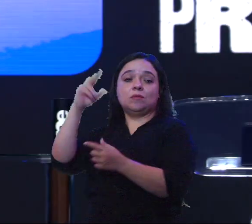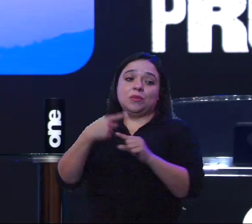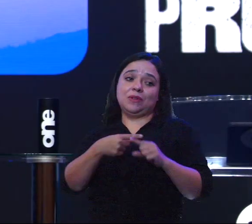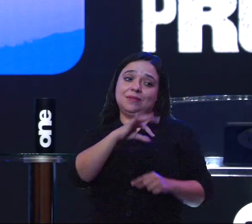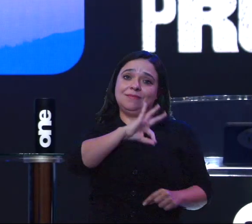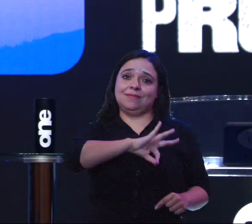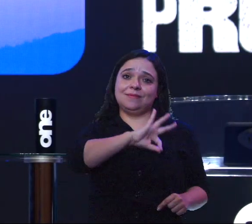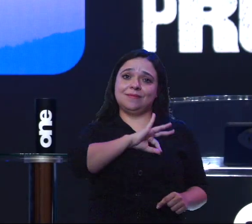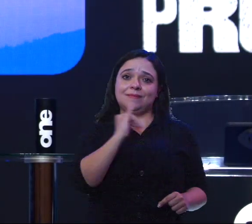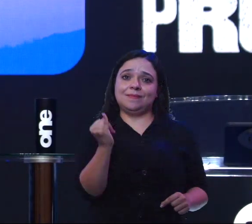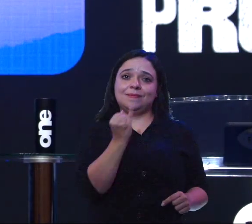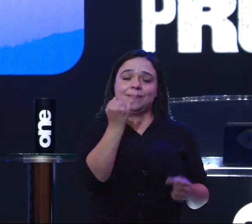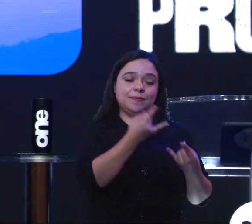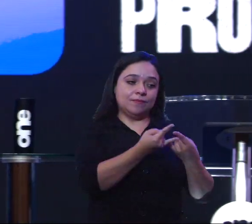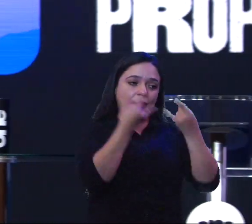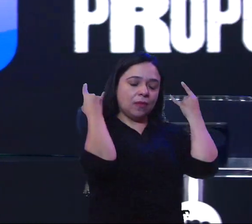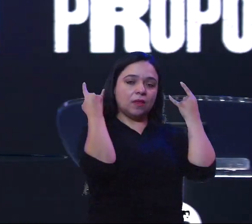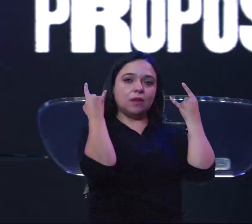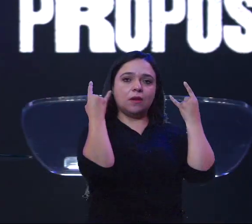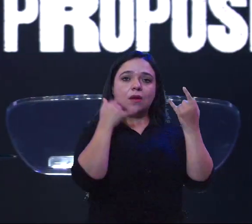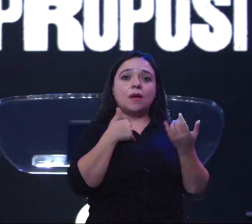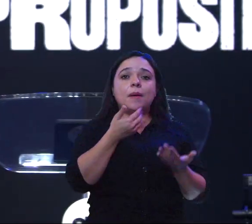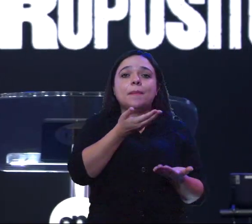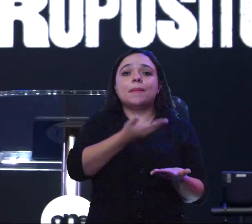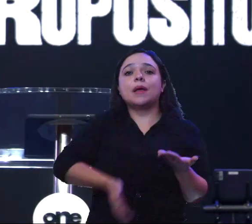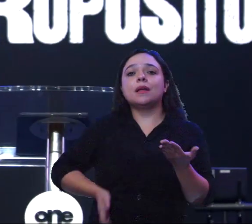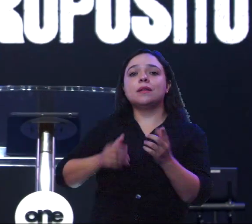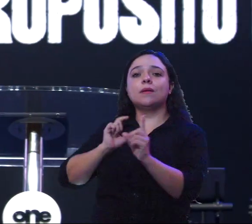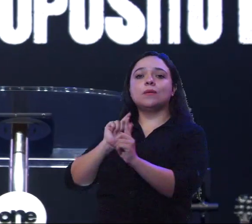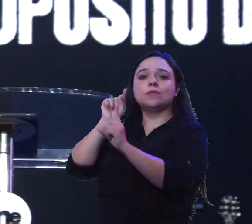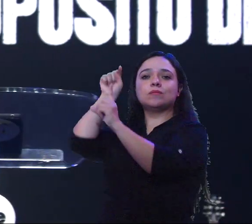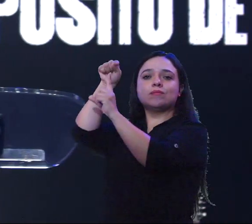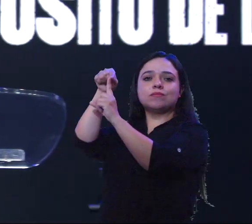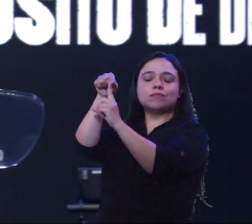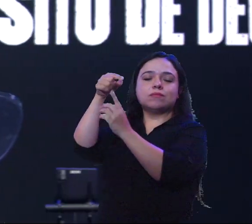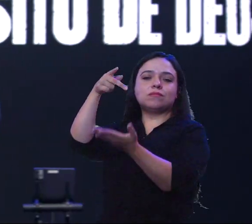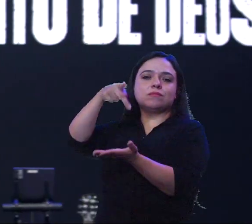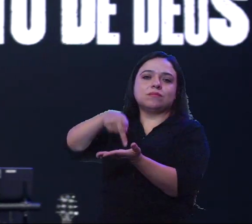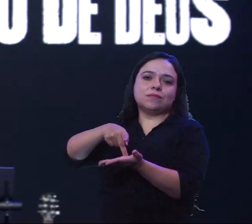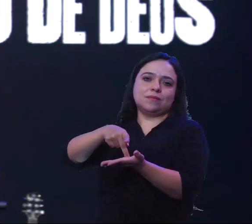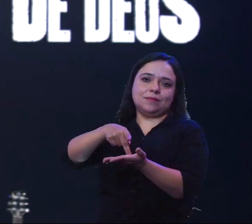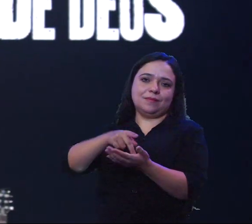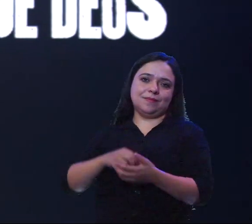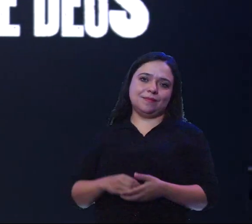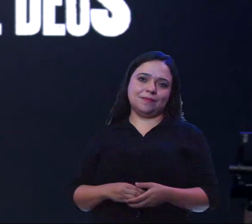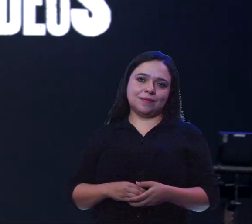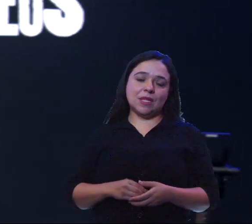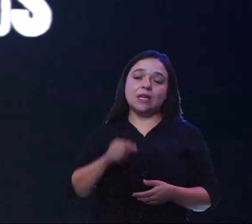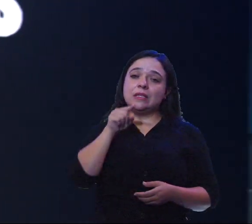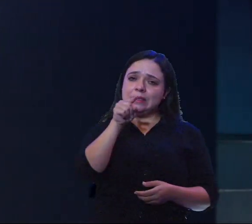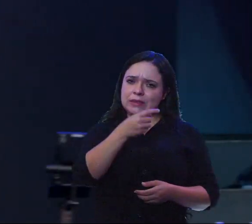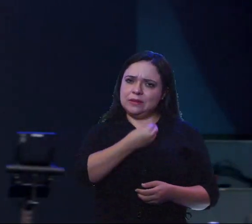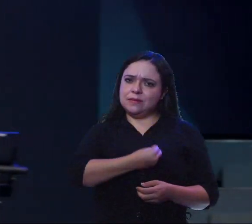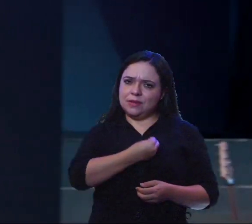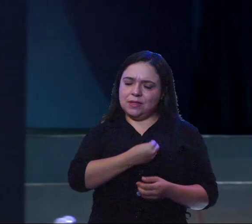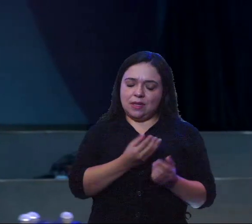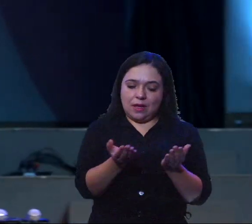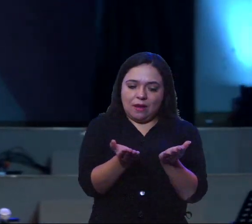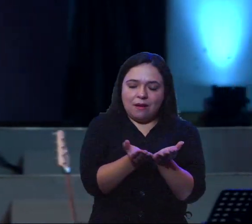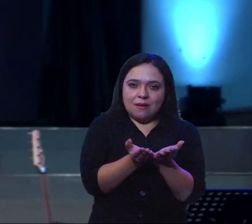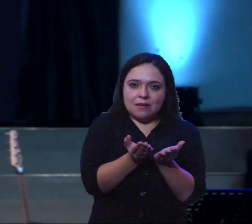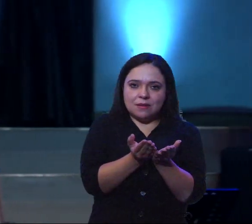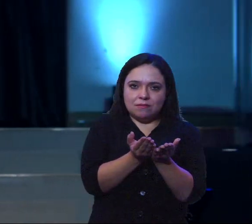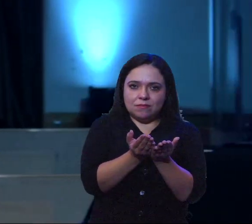recurso. Mas ele perdeu o propósito. E sabe, não existe nada pior na vida cristã, na caminhada do crente, do que